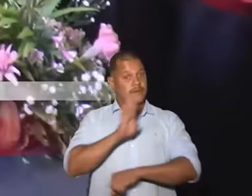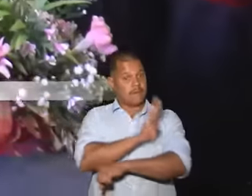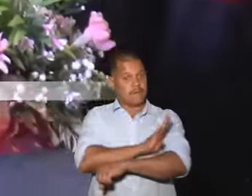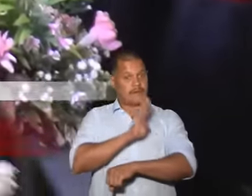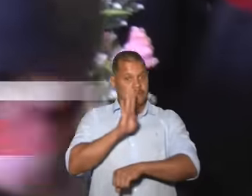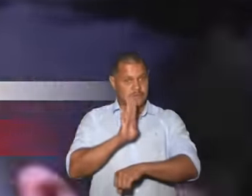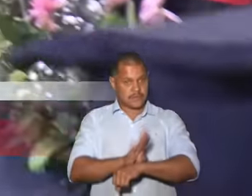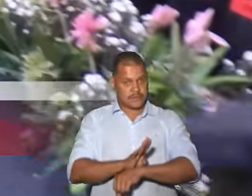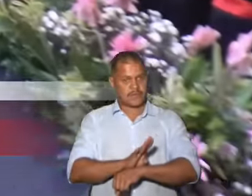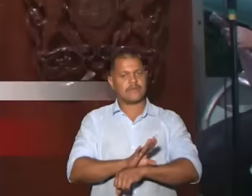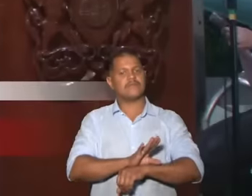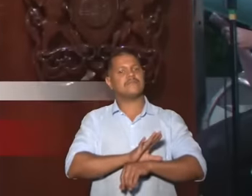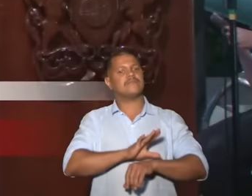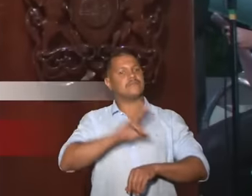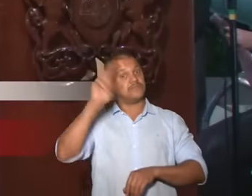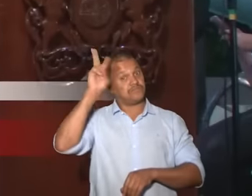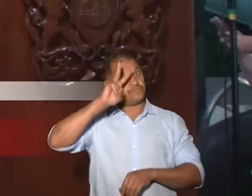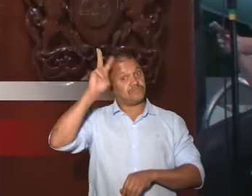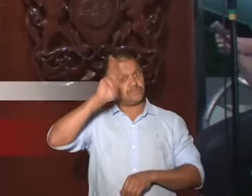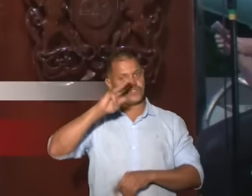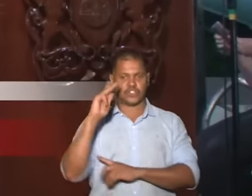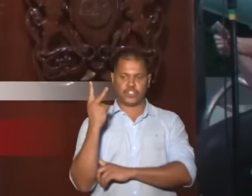Bacharelas em História.